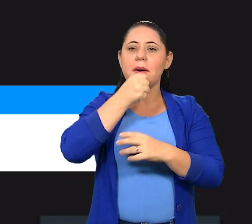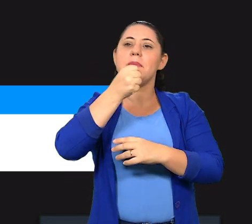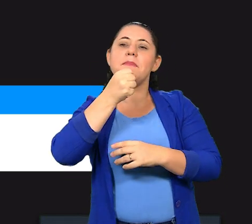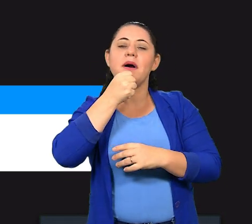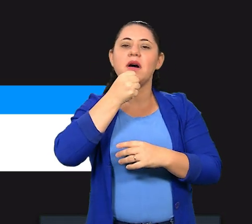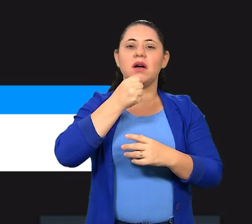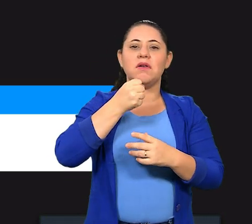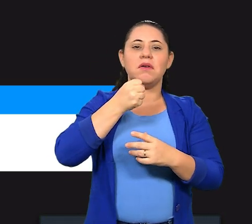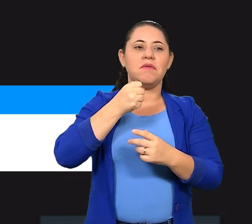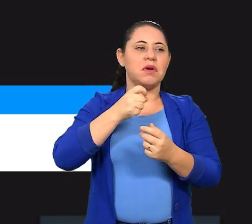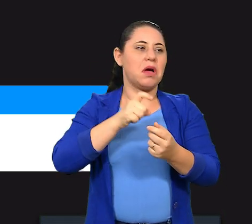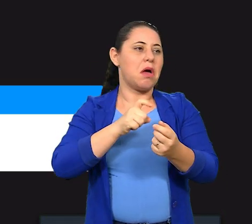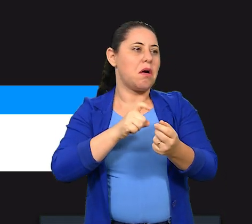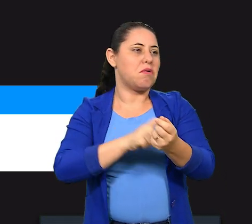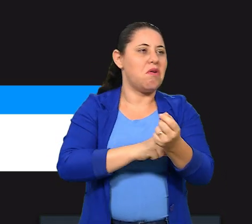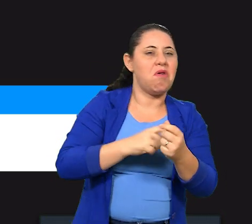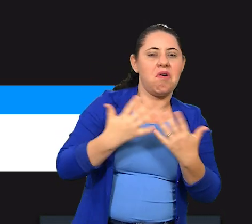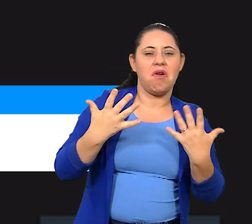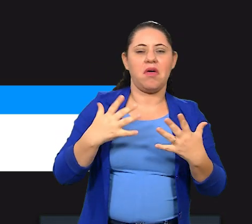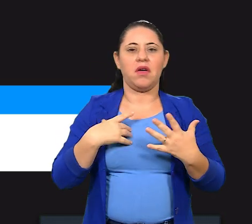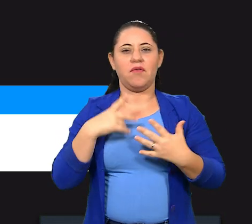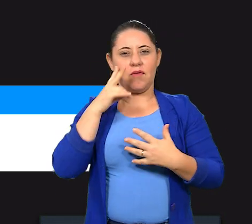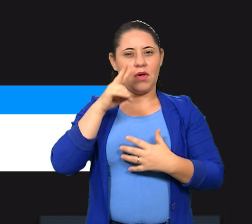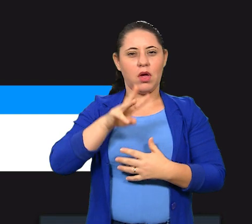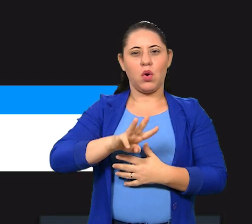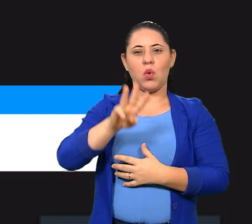um inconformismo tão grande como a gente